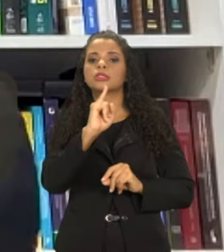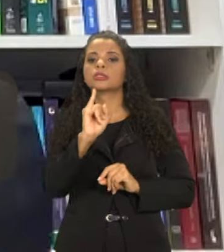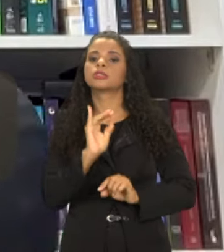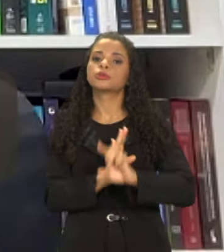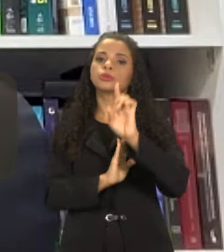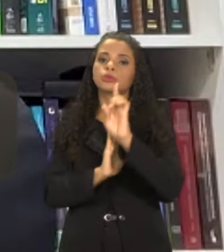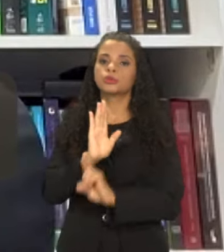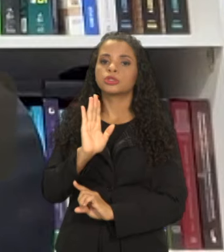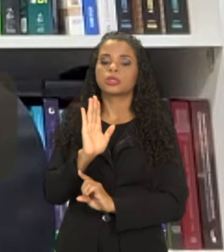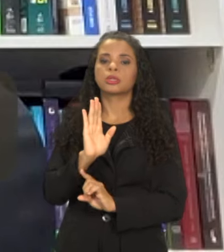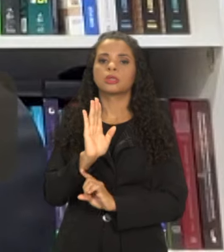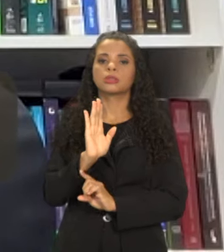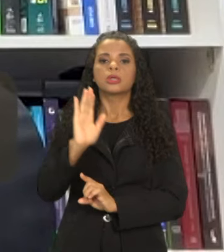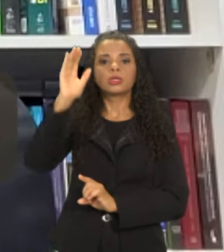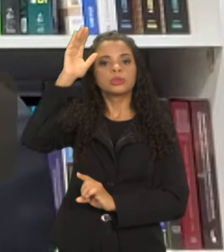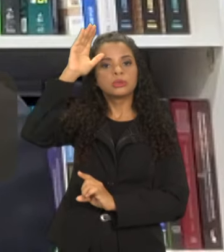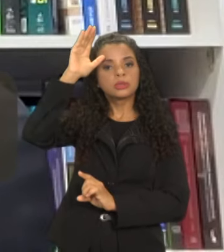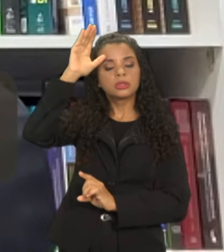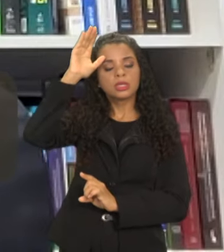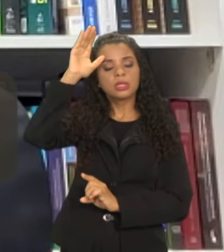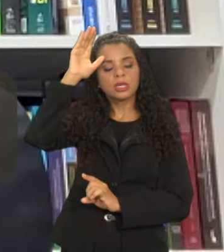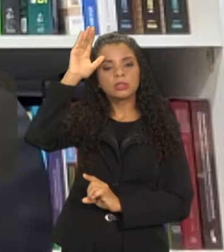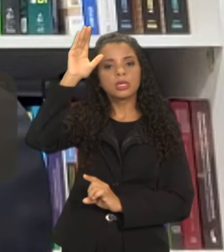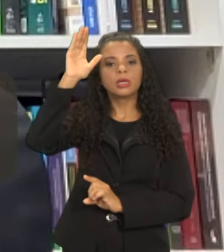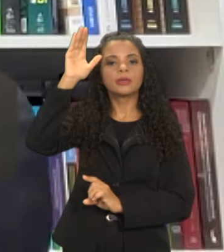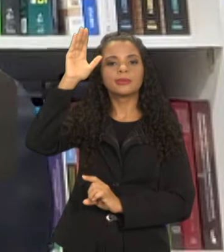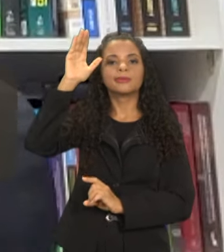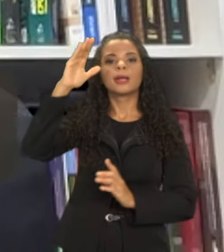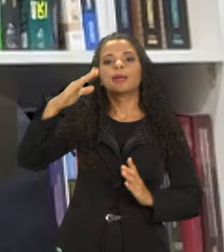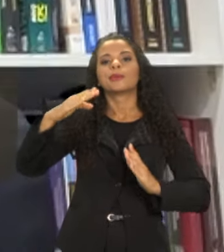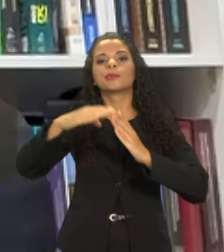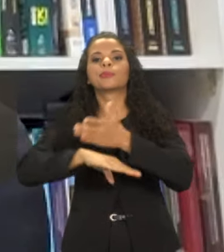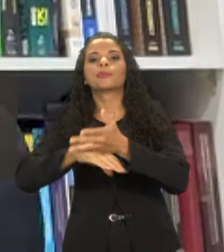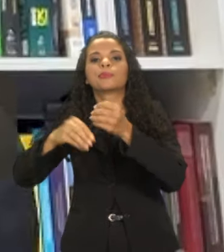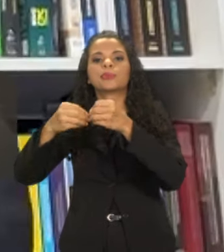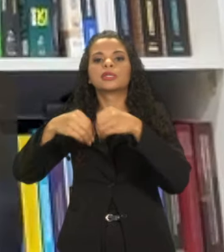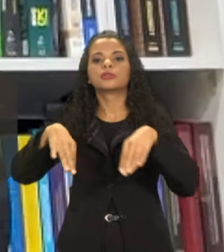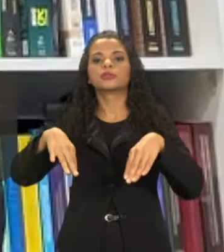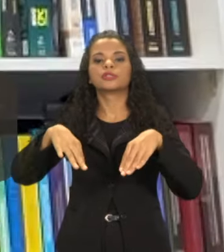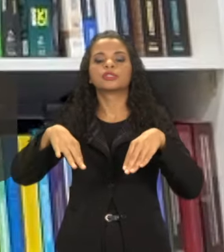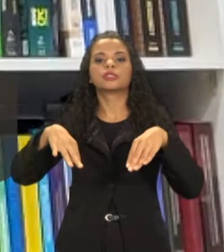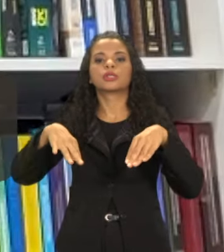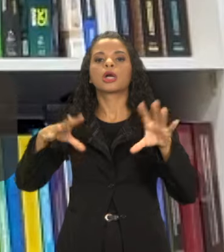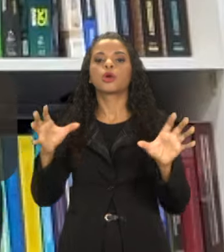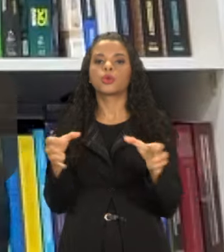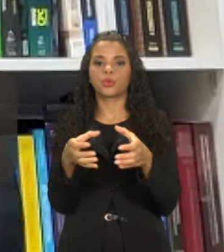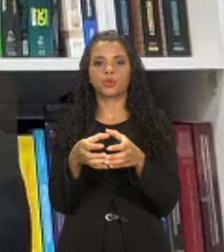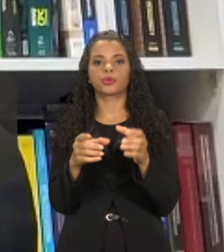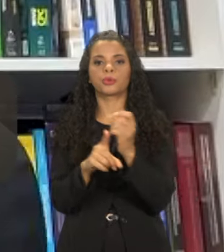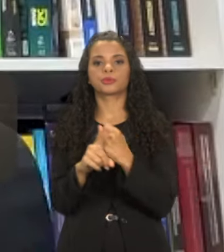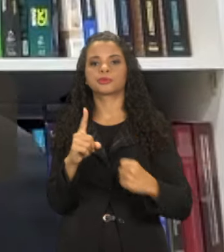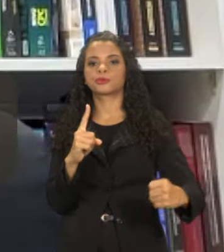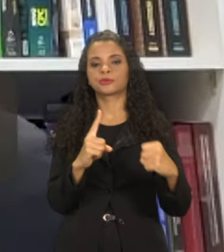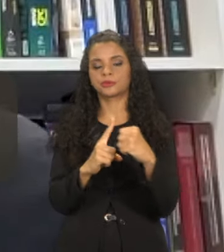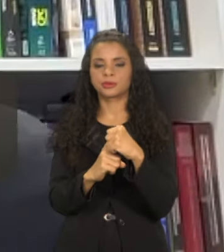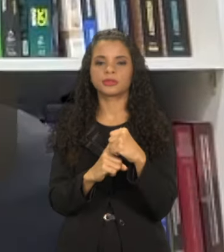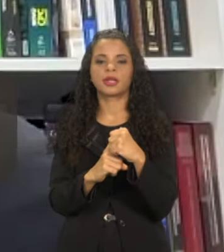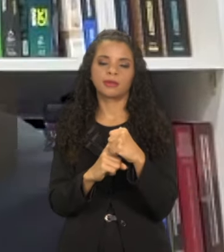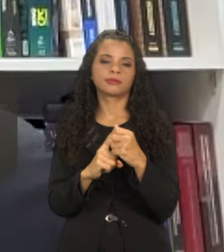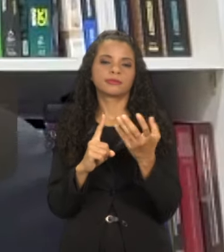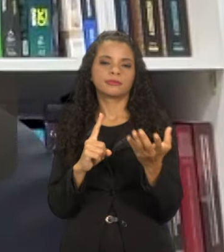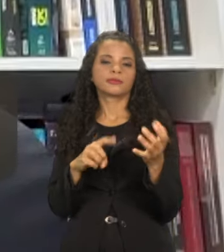do cidadão pode invadir e prejudicar o direito da coletividade, como aqui destacou